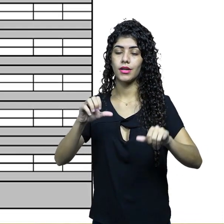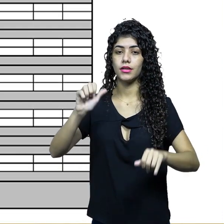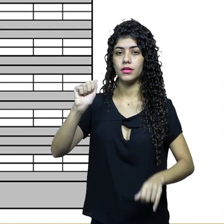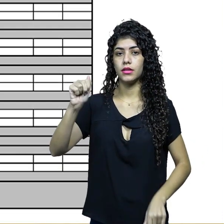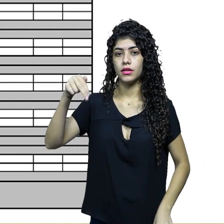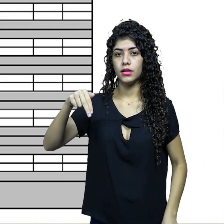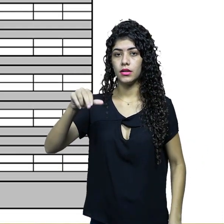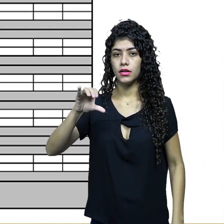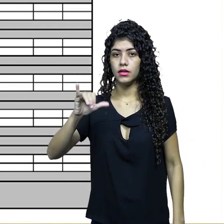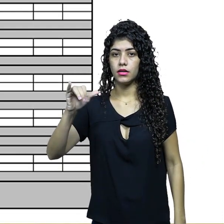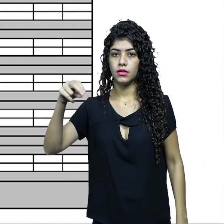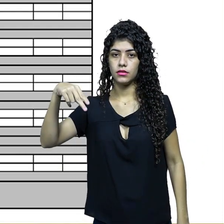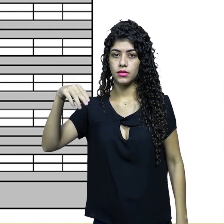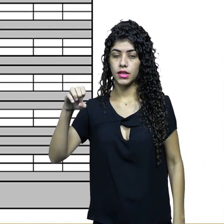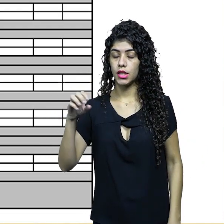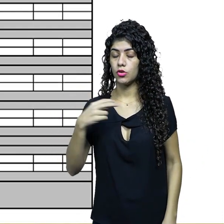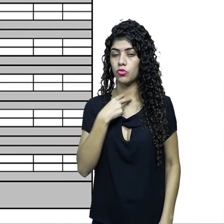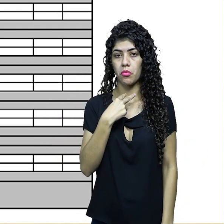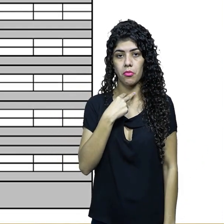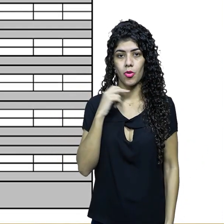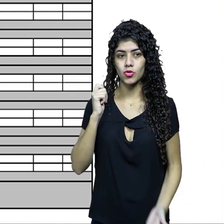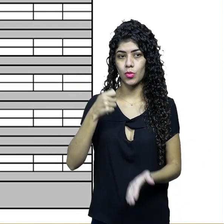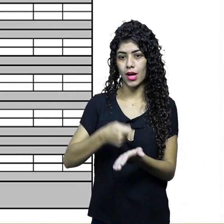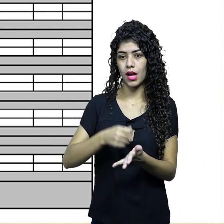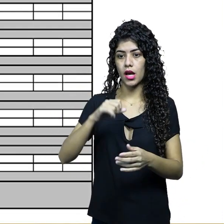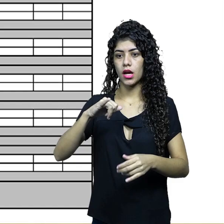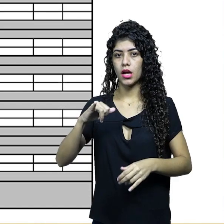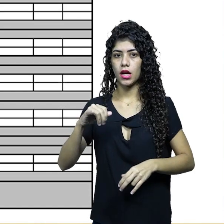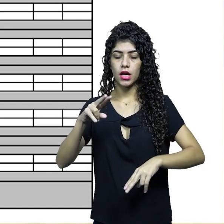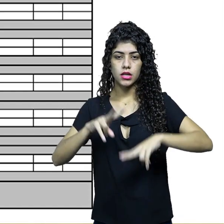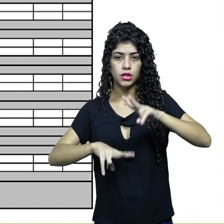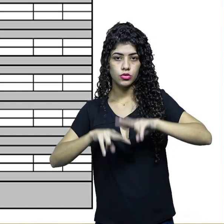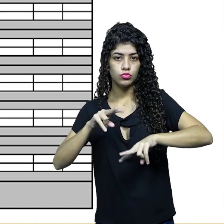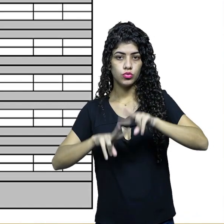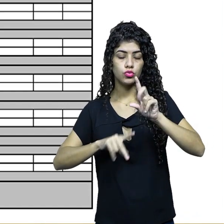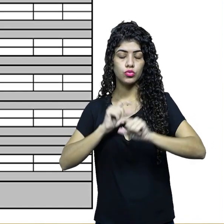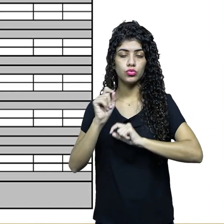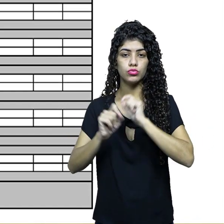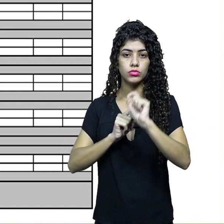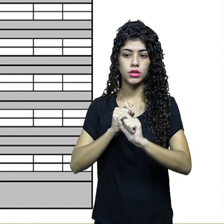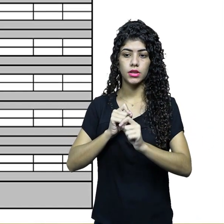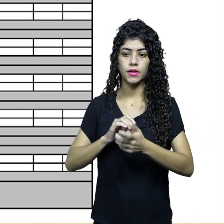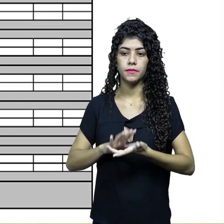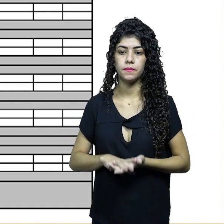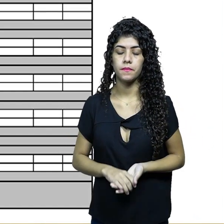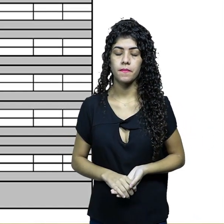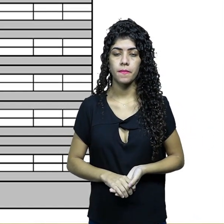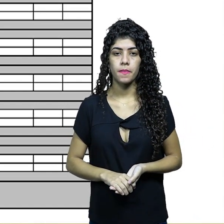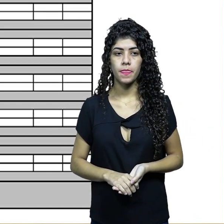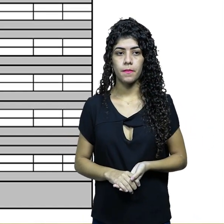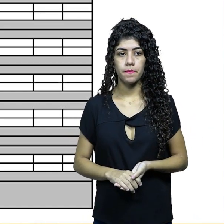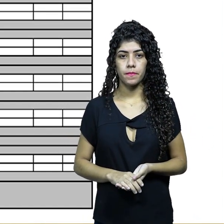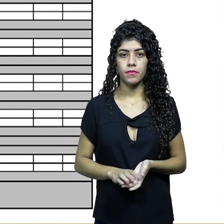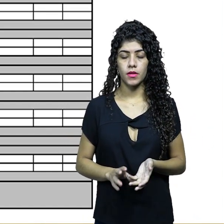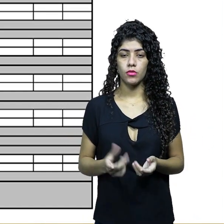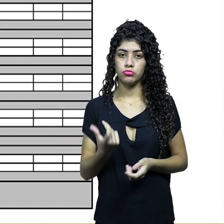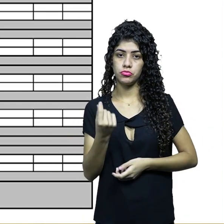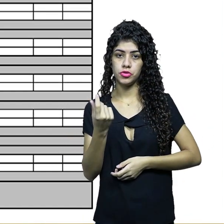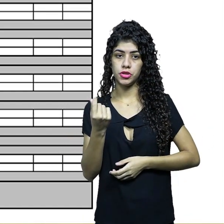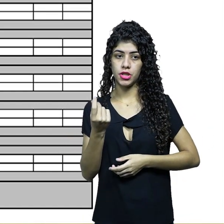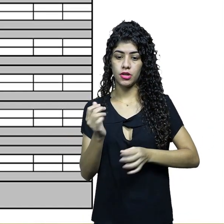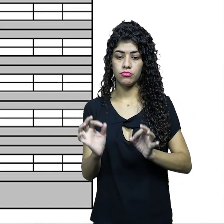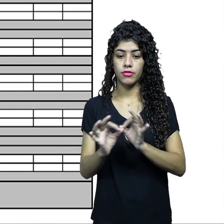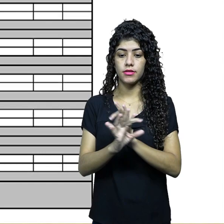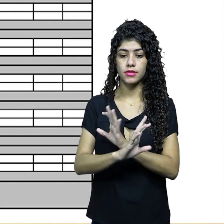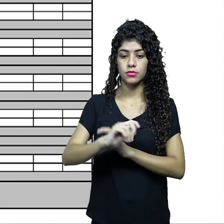Ancine. Eu não posso pagar em junho uma despesa de pós-produção,